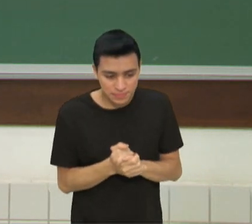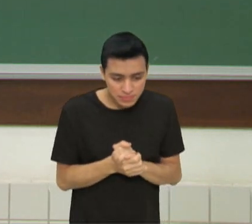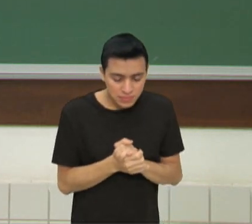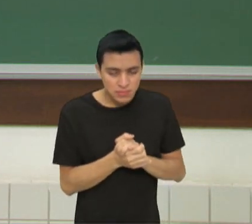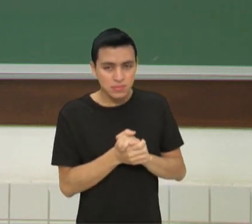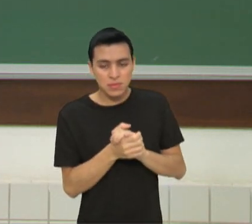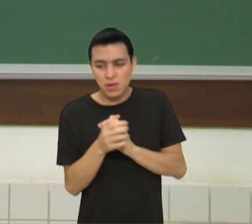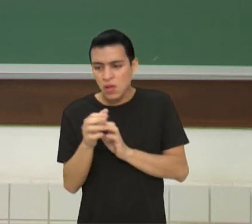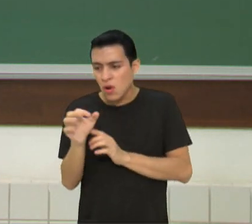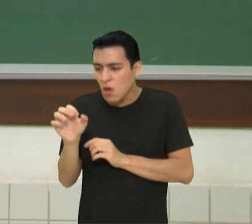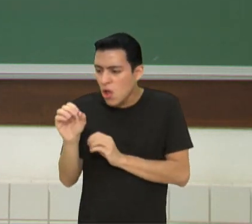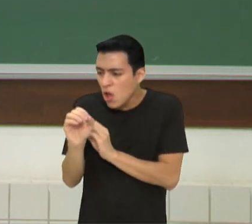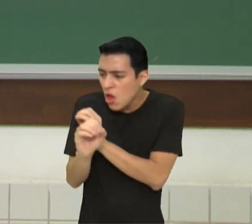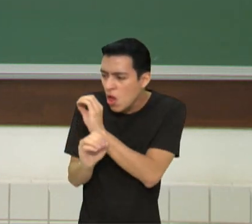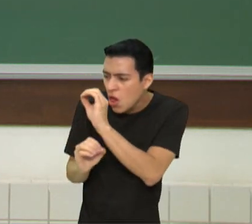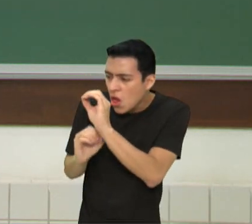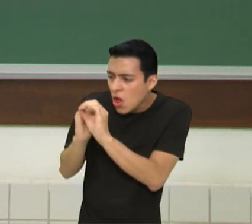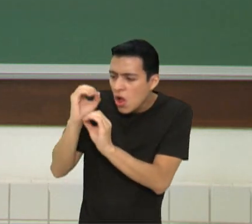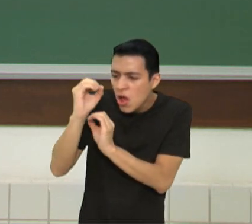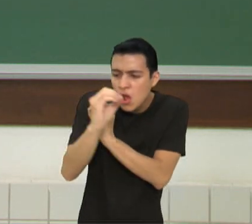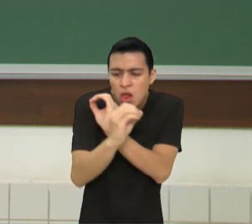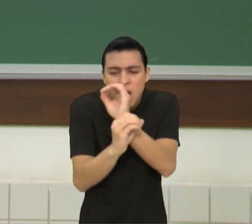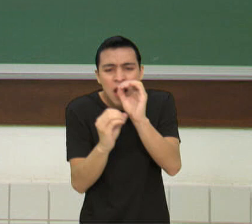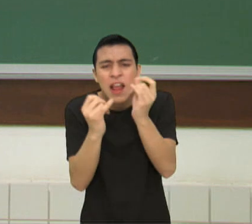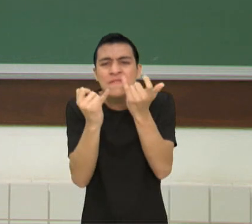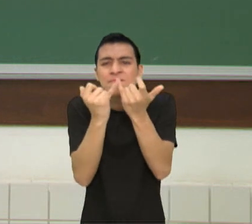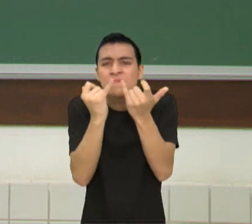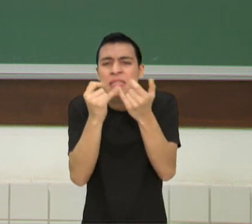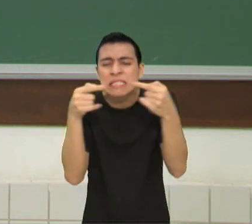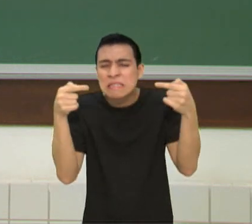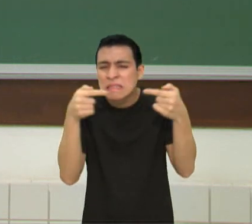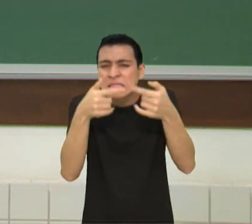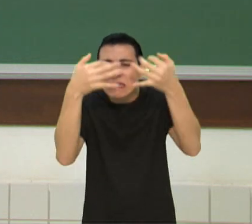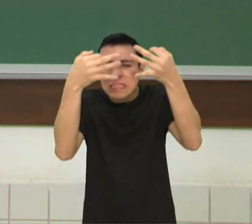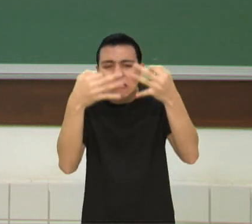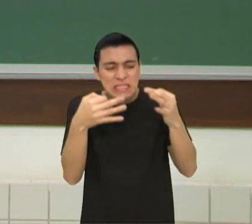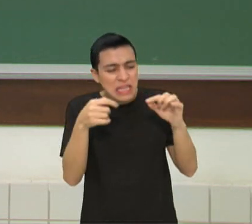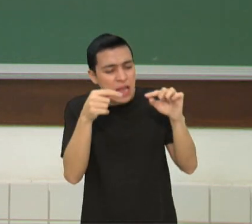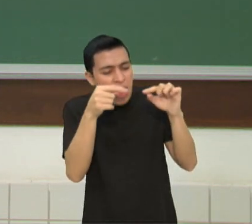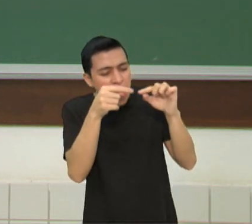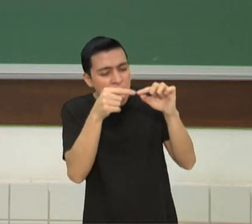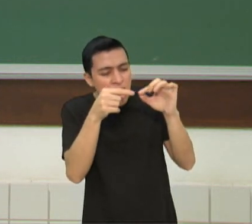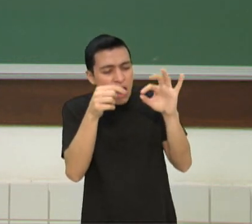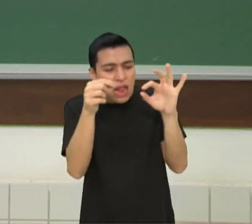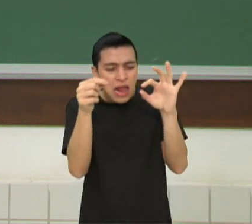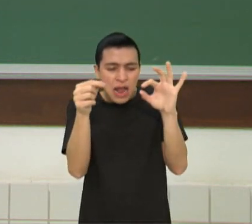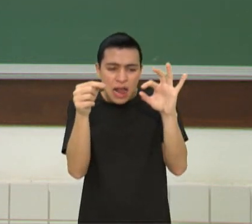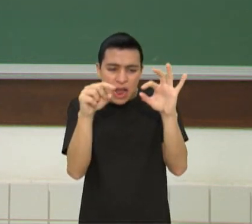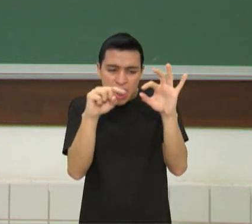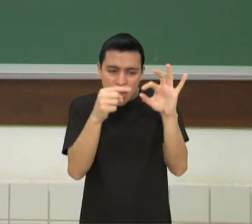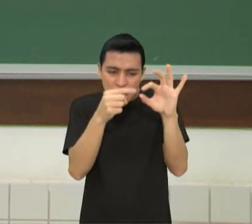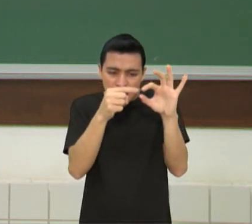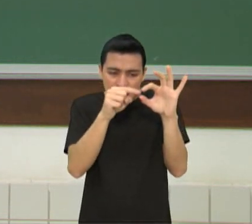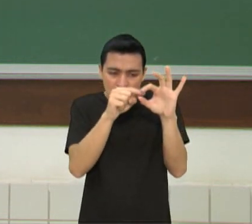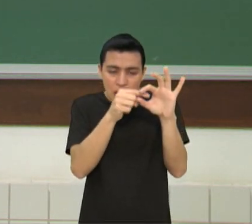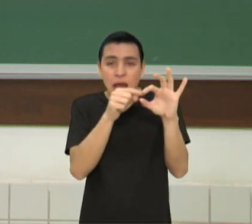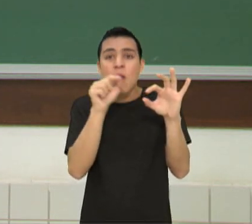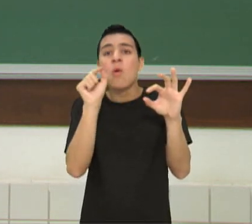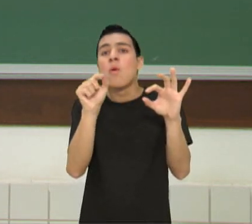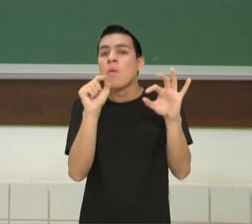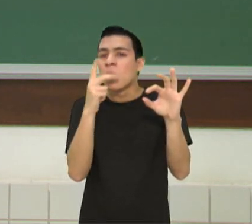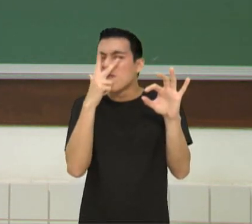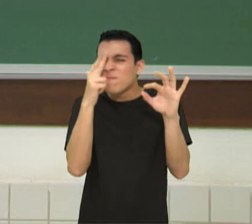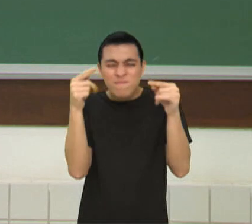molécula que ela tem o formato geométrico exato para passar por aquele tipo de membrana, ela tem a